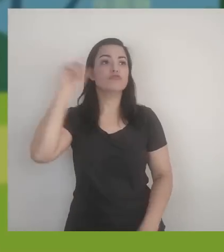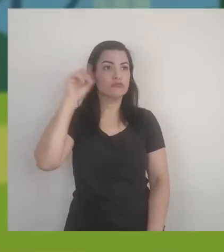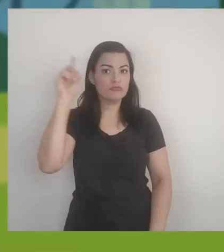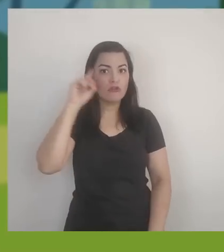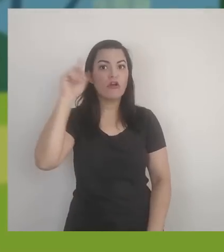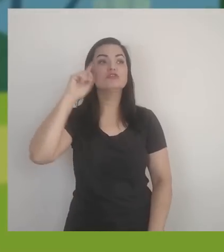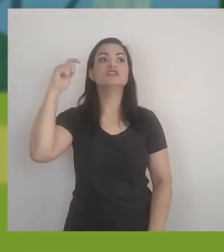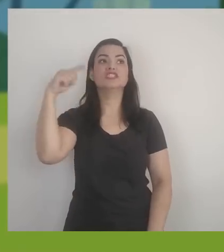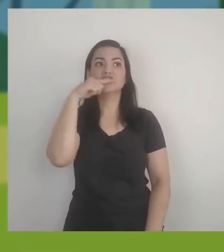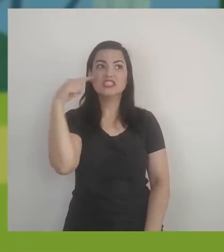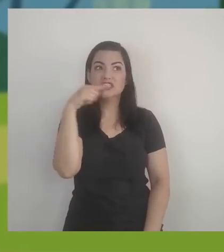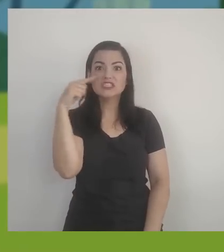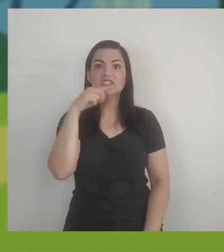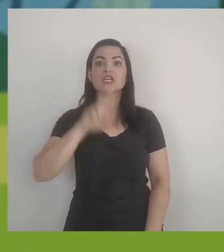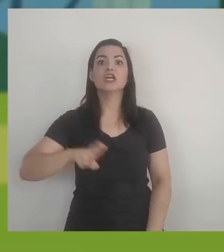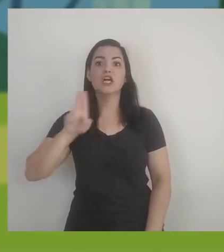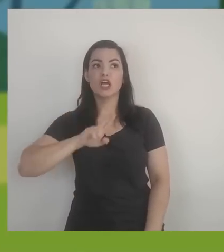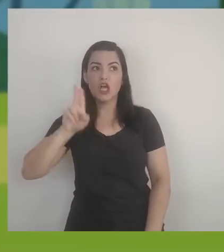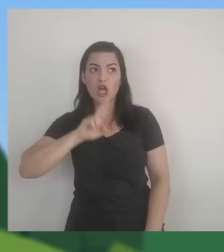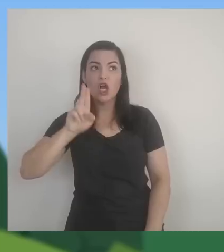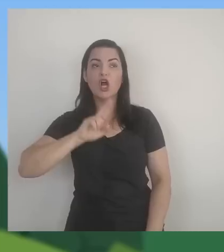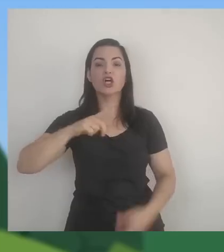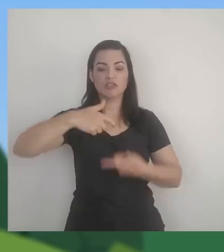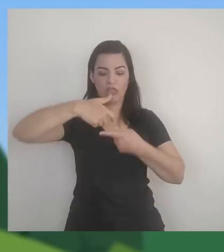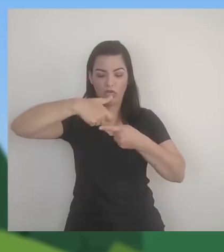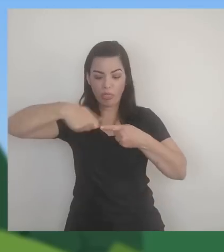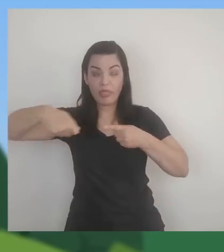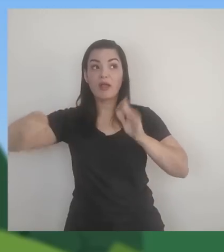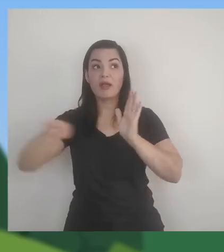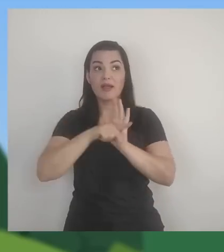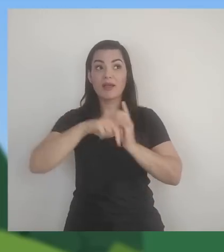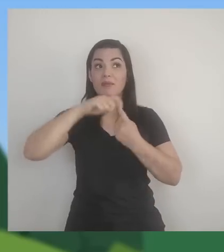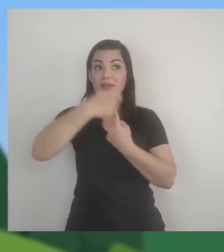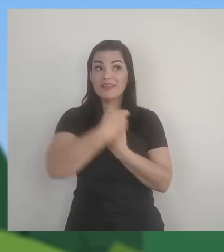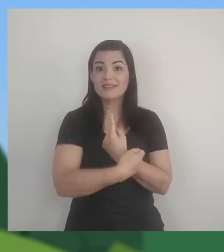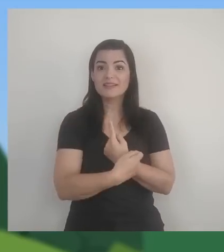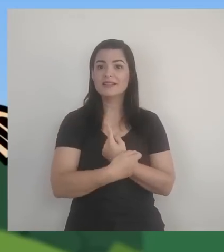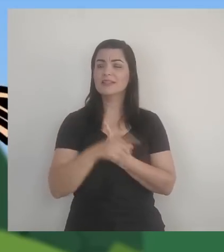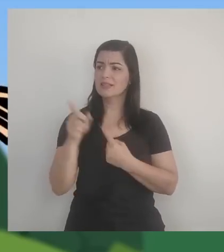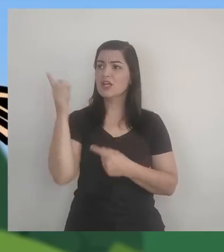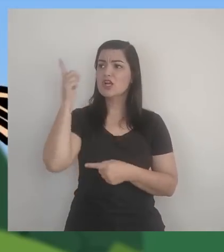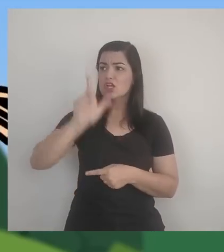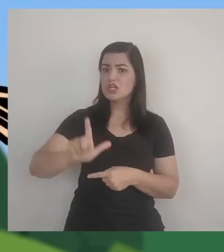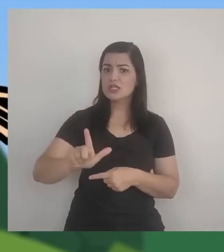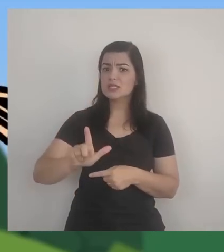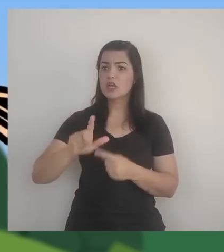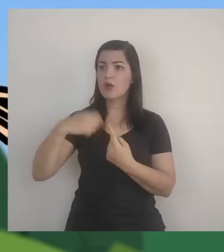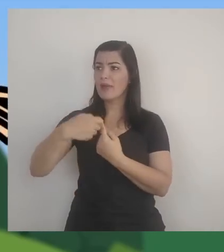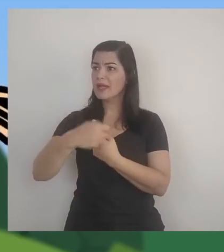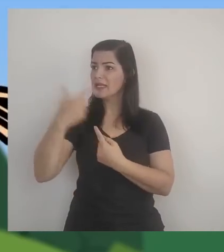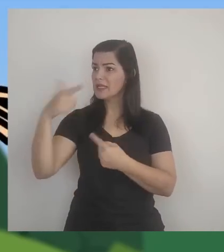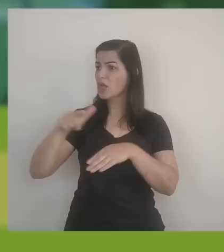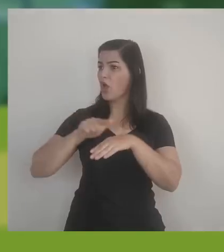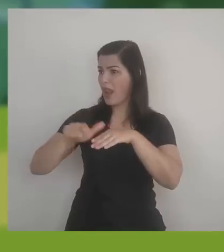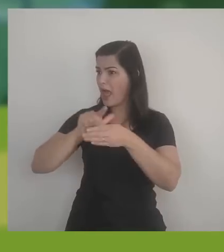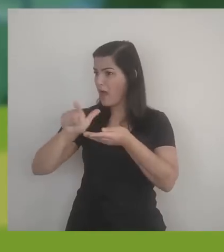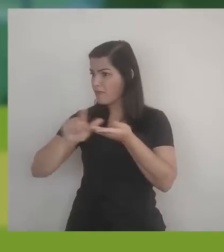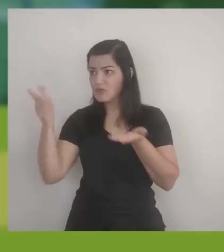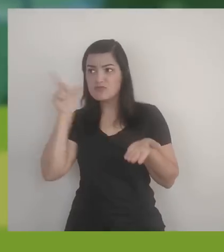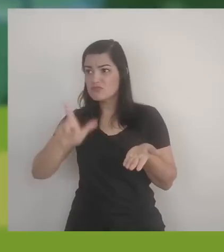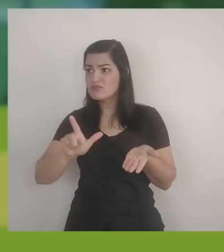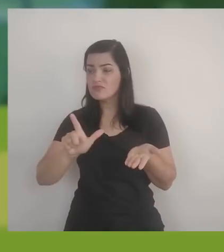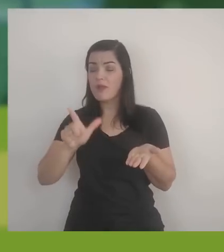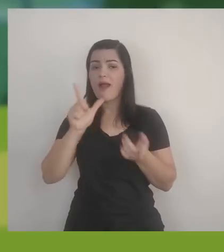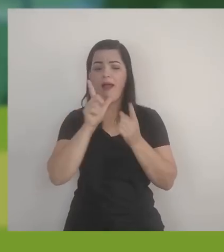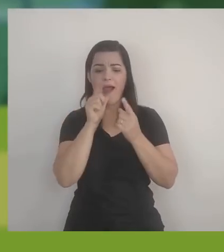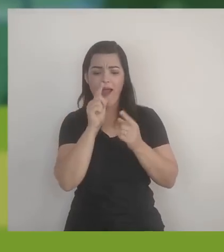os dias com pasta de bananinhas! Consigo sentir como molhar suas bananas, o lago com o nível de água baixo.